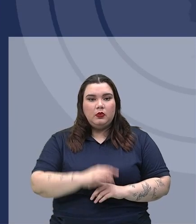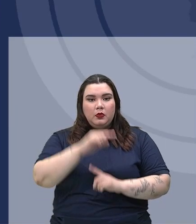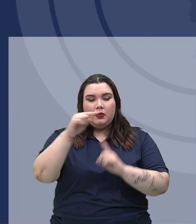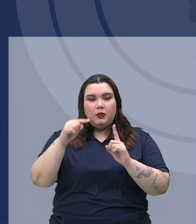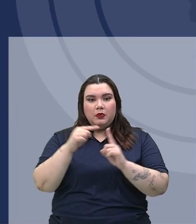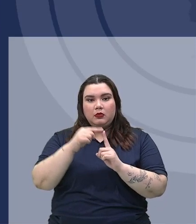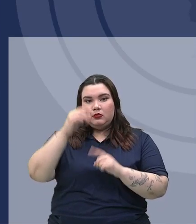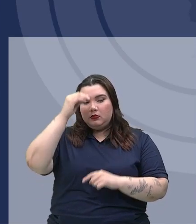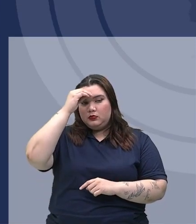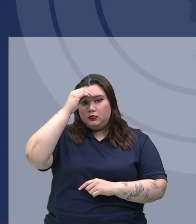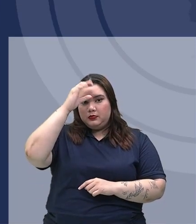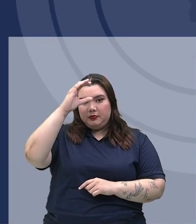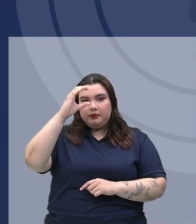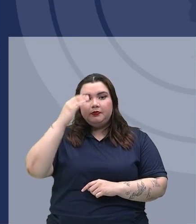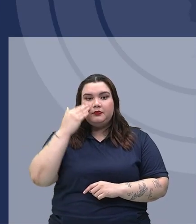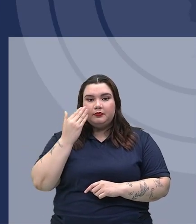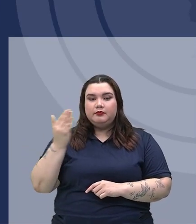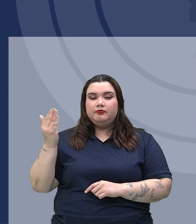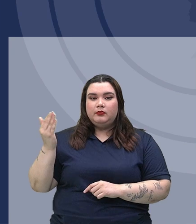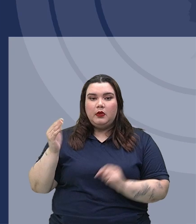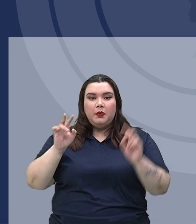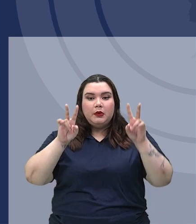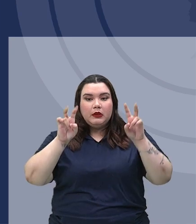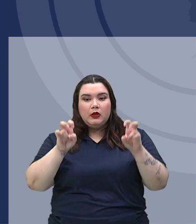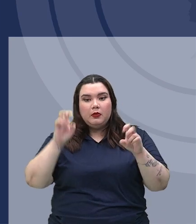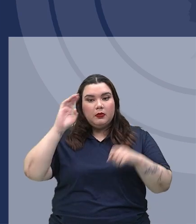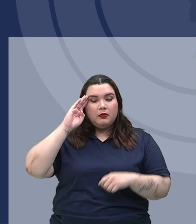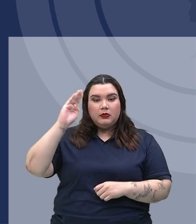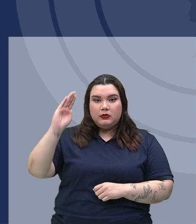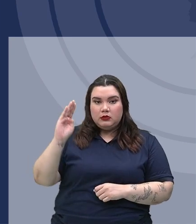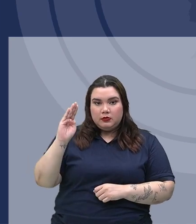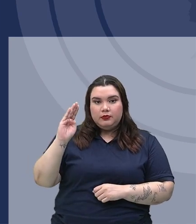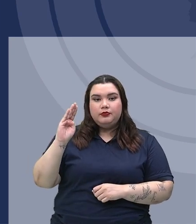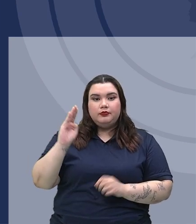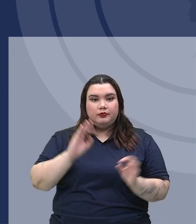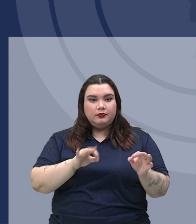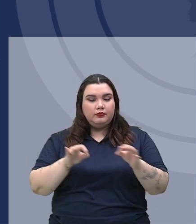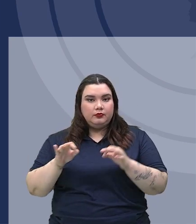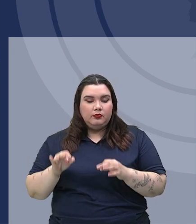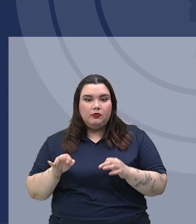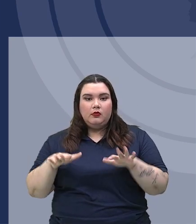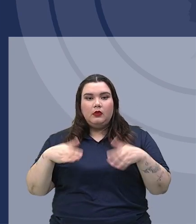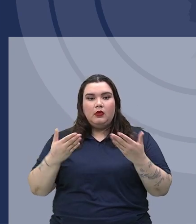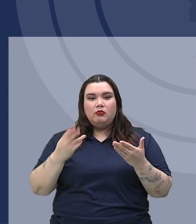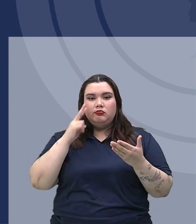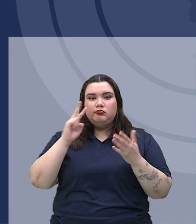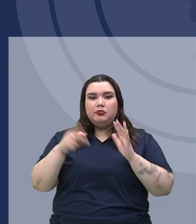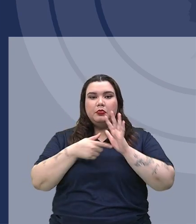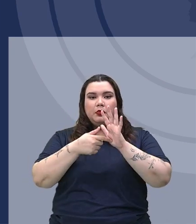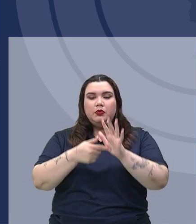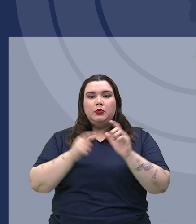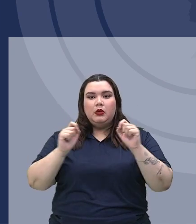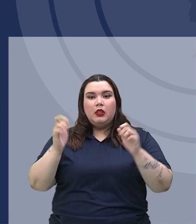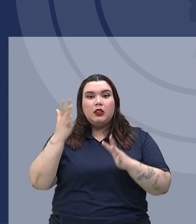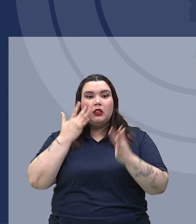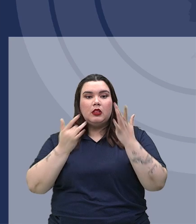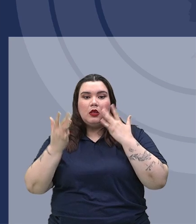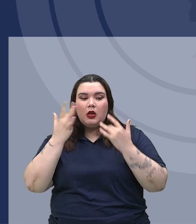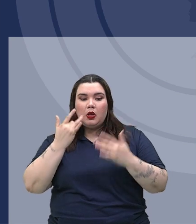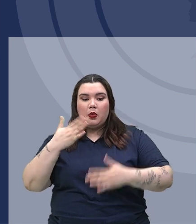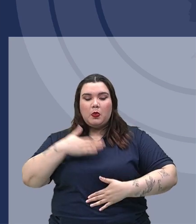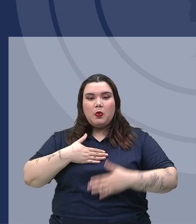objeto de conhecimento, né, que é o tema curricular, certo? Aqui eu tenho teatro, corpo e expressão. Então, você vai...